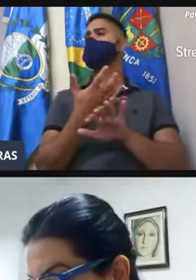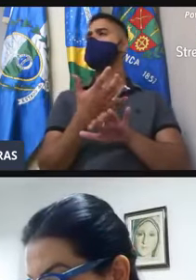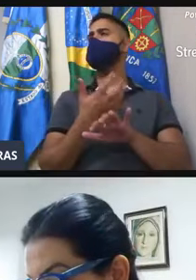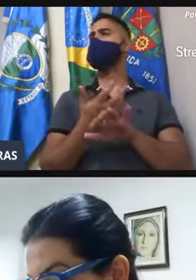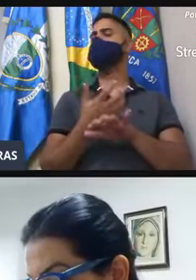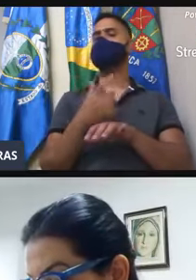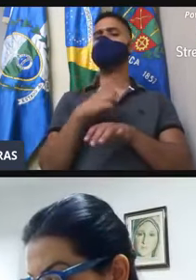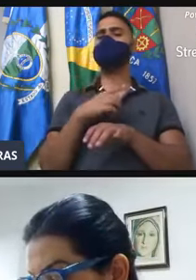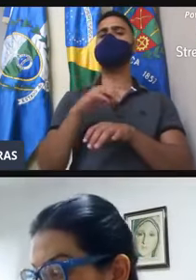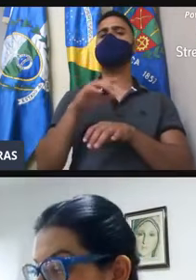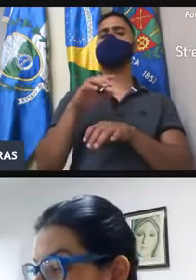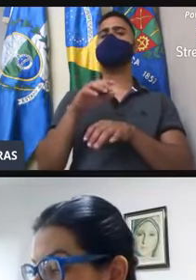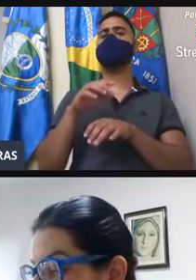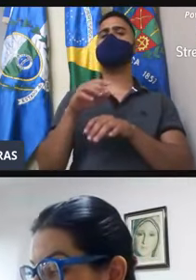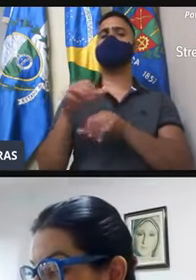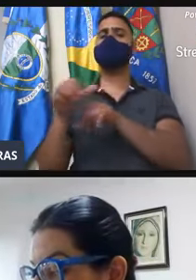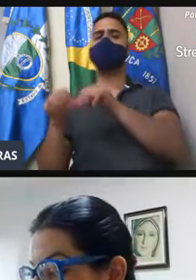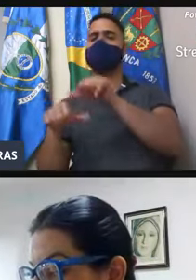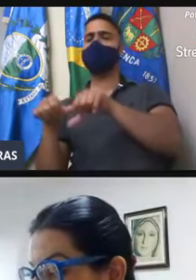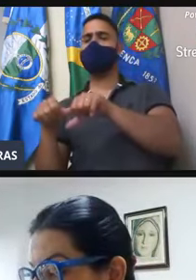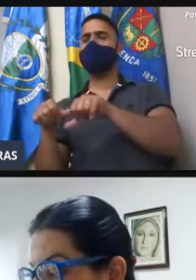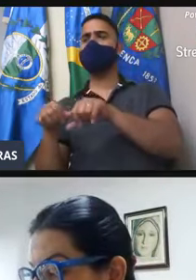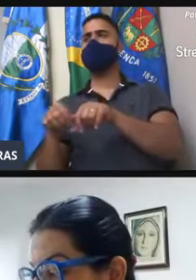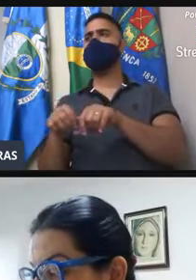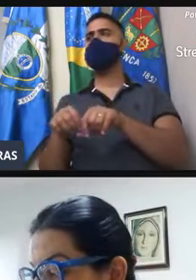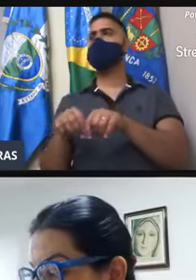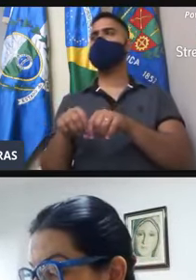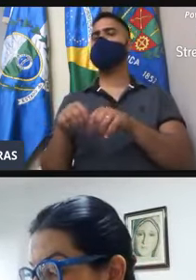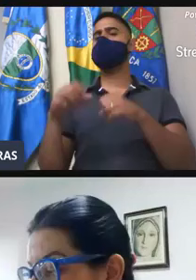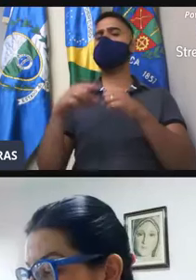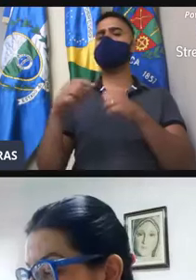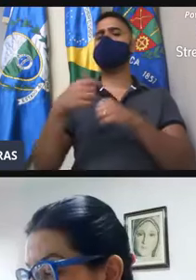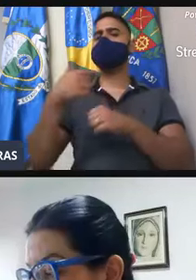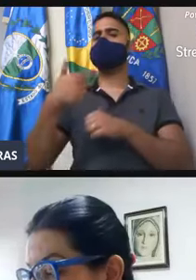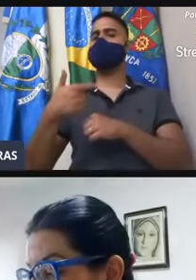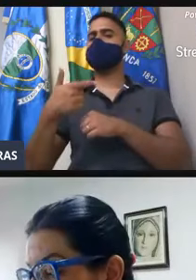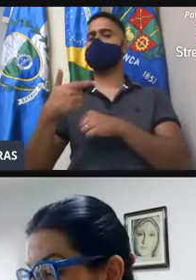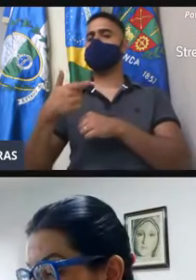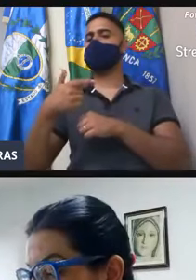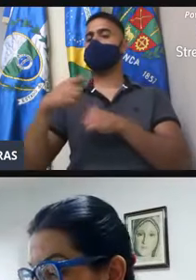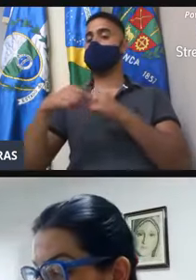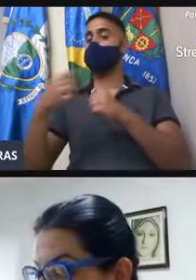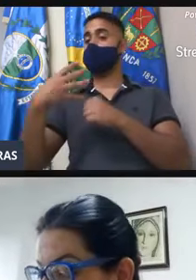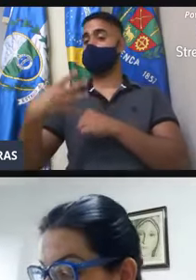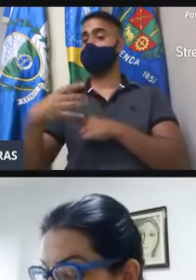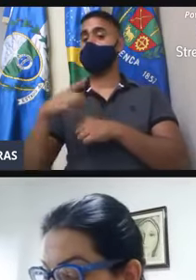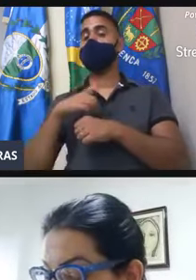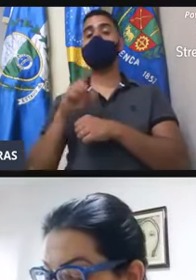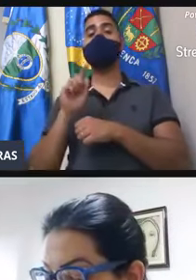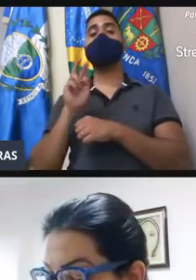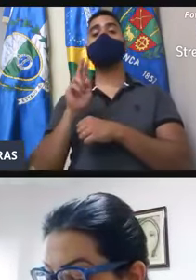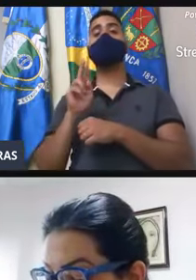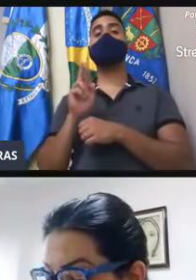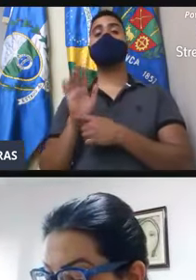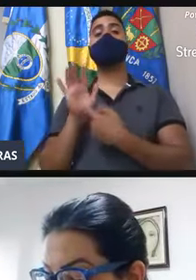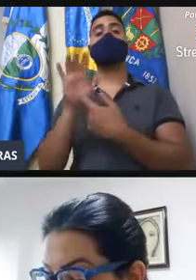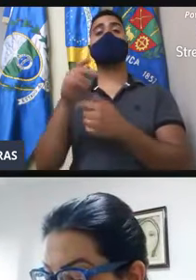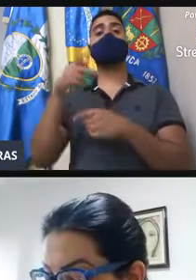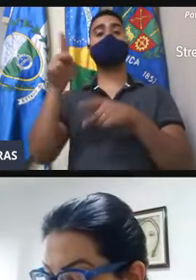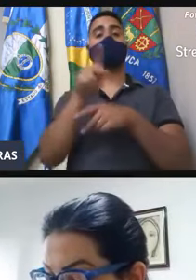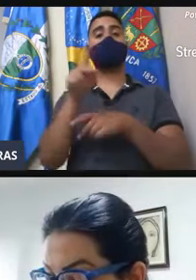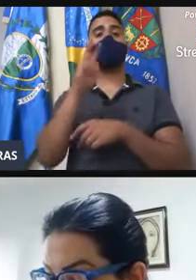A matéria recebeu emenda modificativa no inciso 2 do artigo 4º, apresentado pelo vereador professor